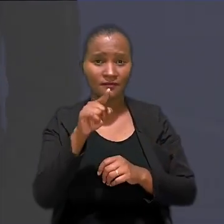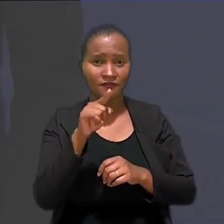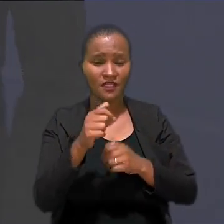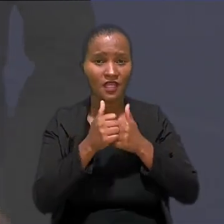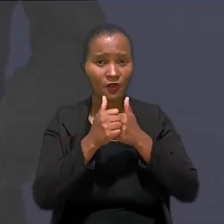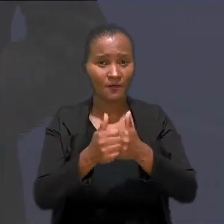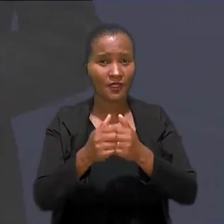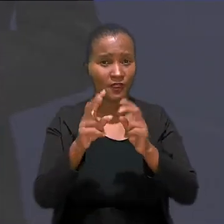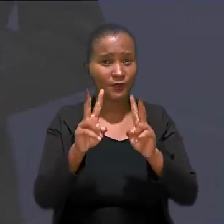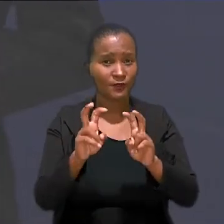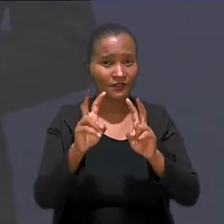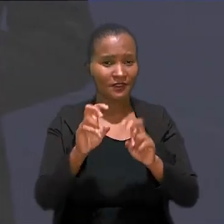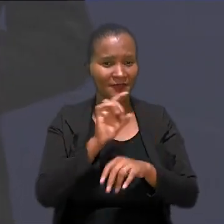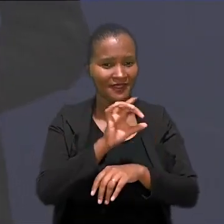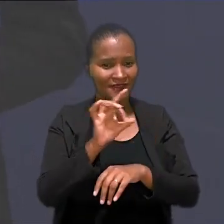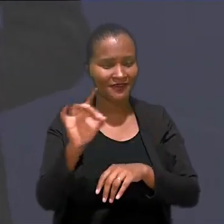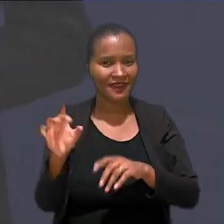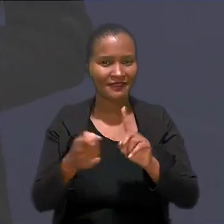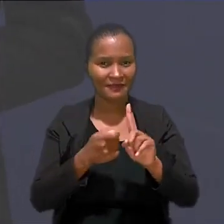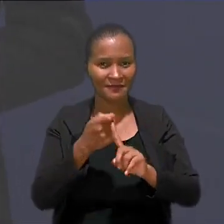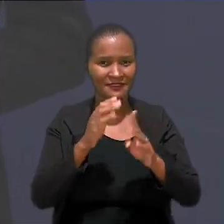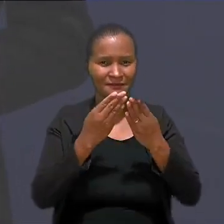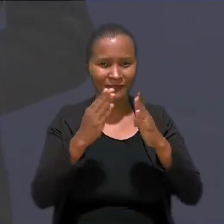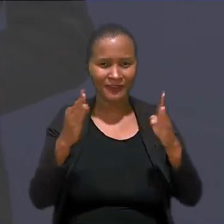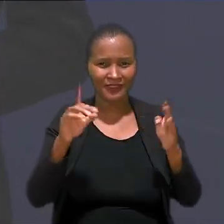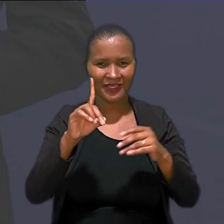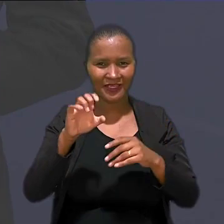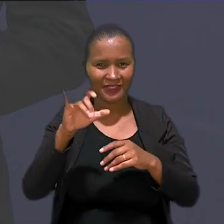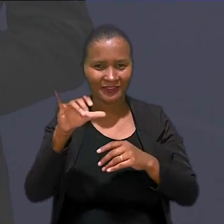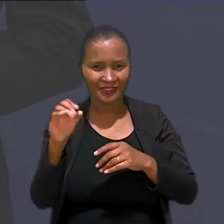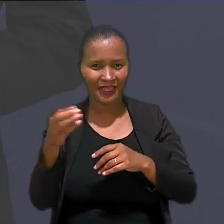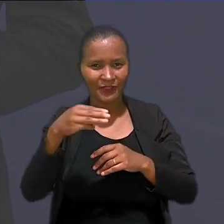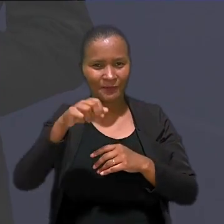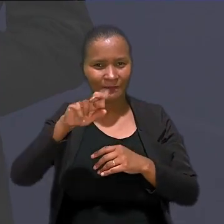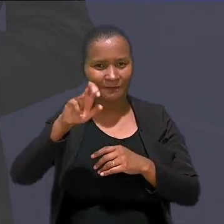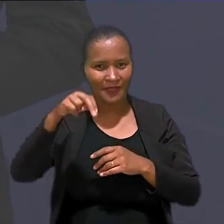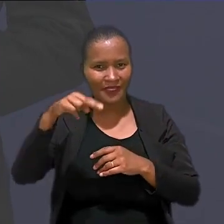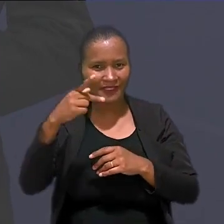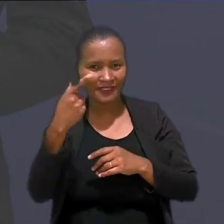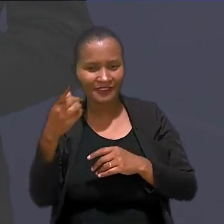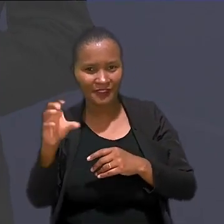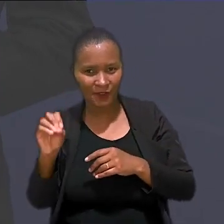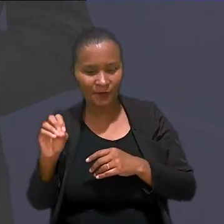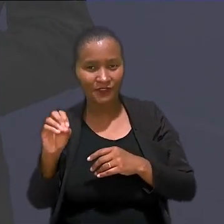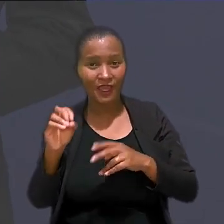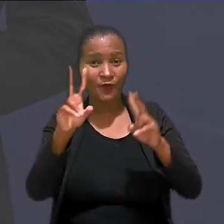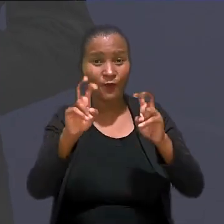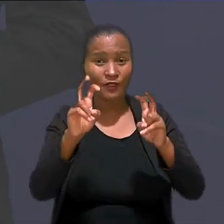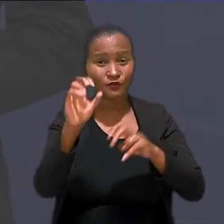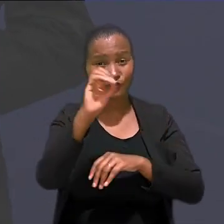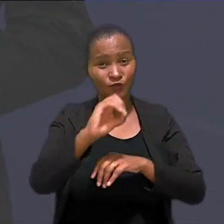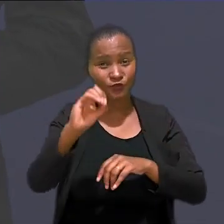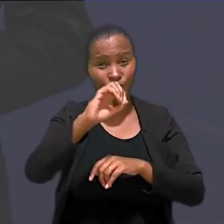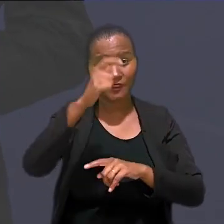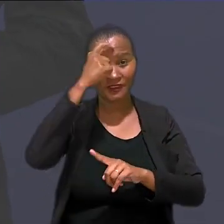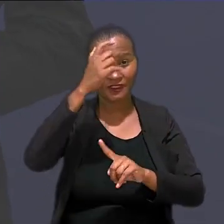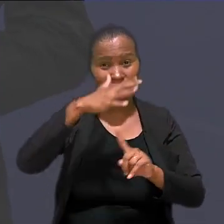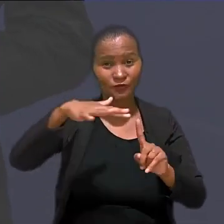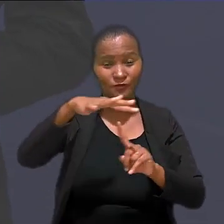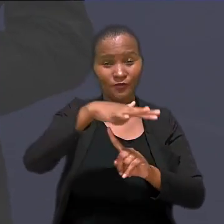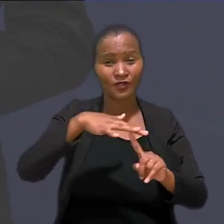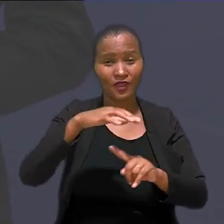E para você que acompanha o tema de cada mês da Biblioteca Délio Maranhão do TST, fica a dica. O assunto de outubro é dano